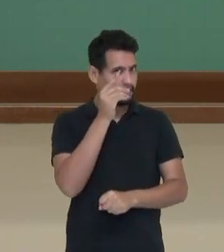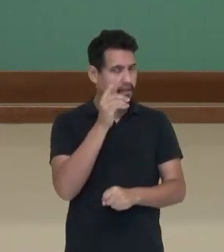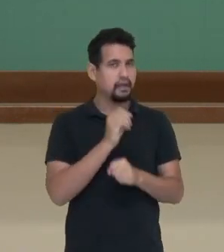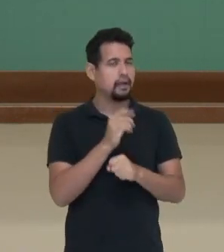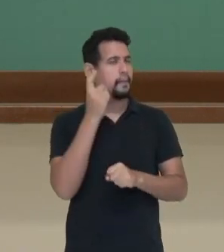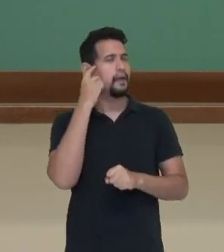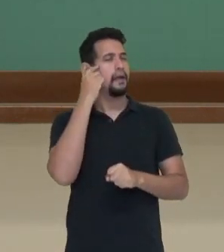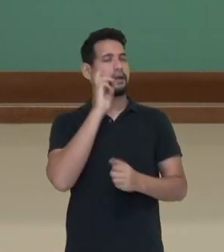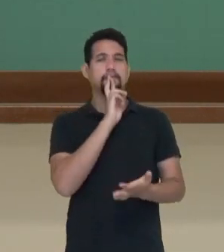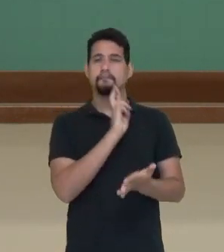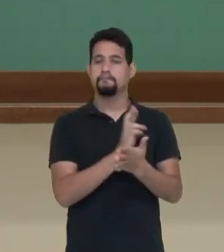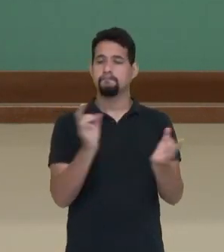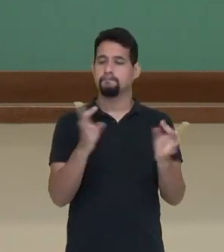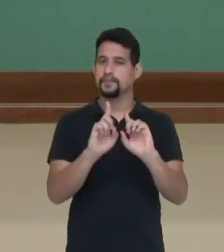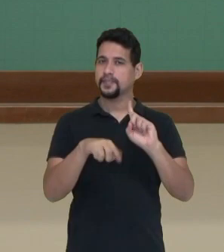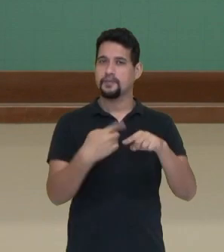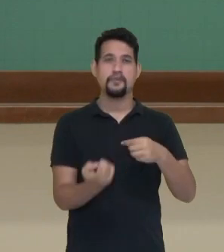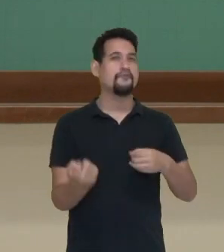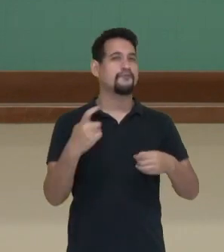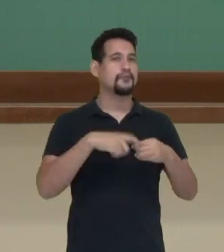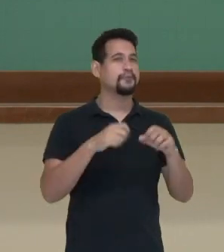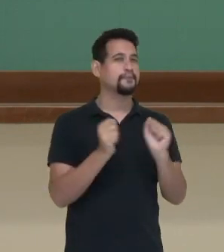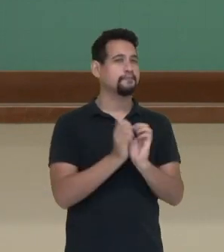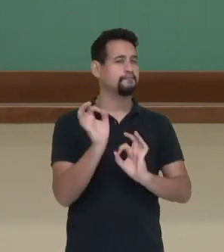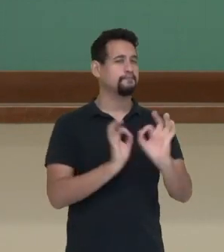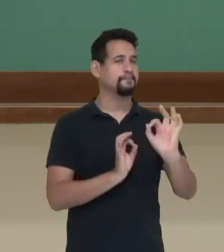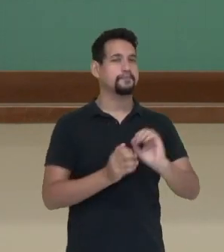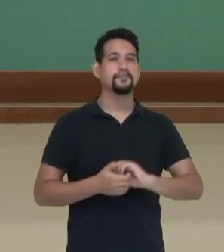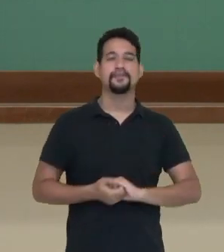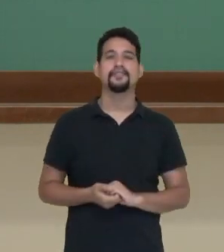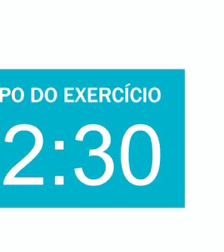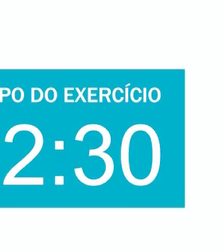dar um tempinho para vocês e eu já retomo para fazer a correção.